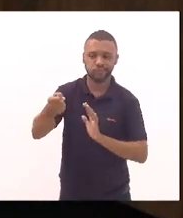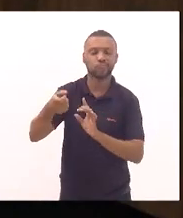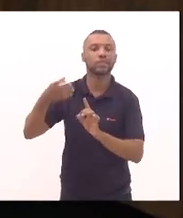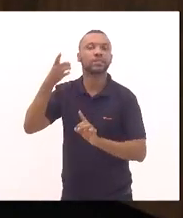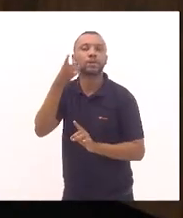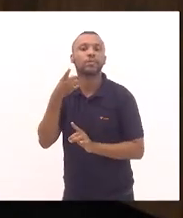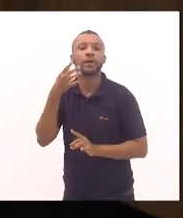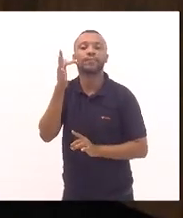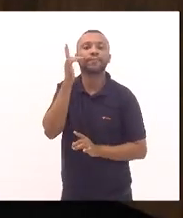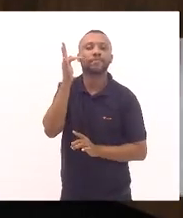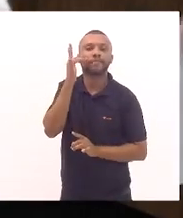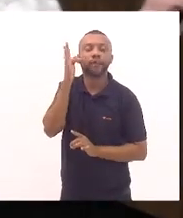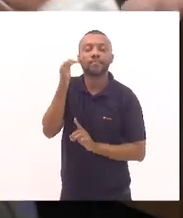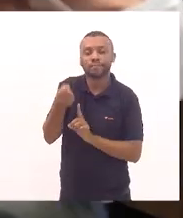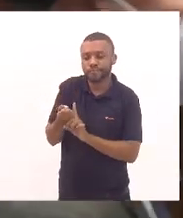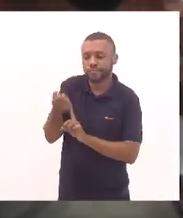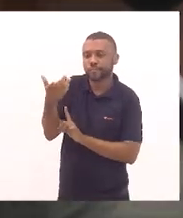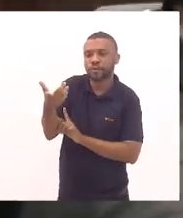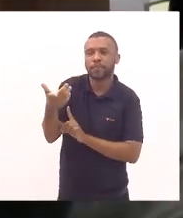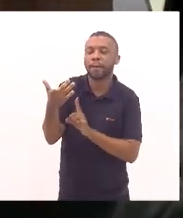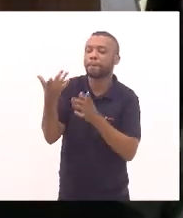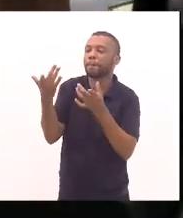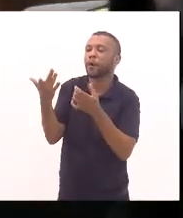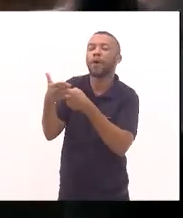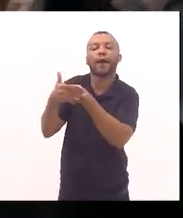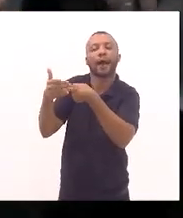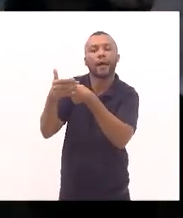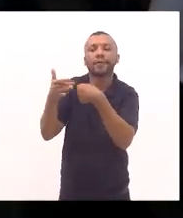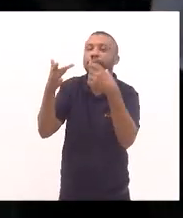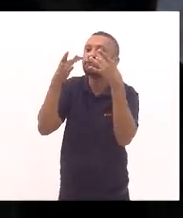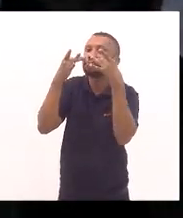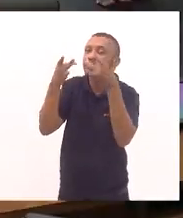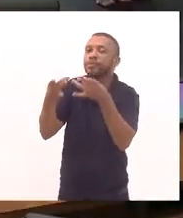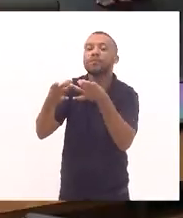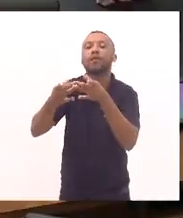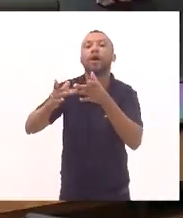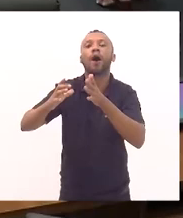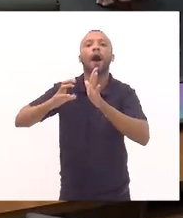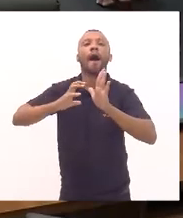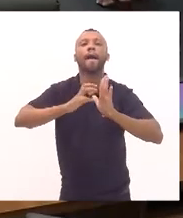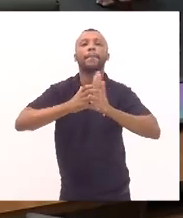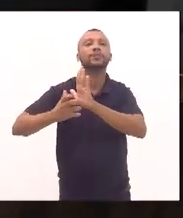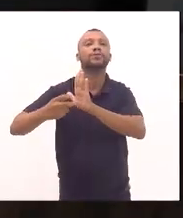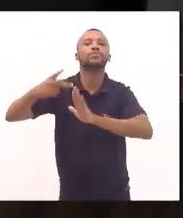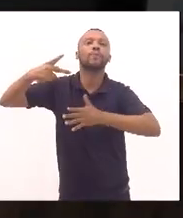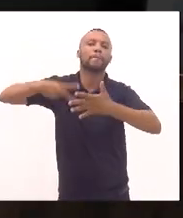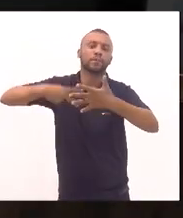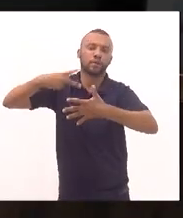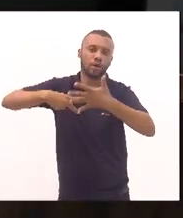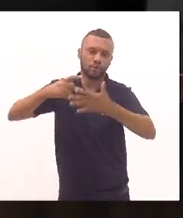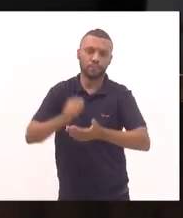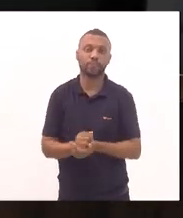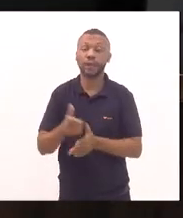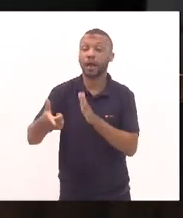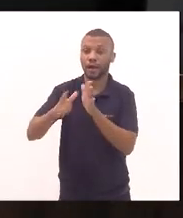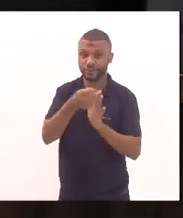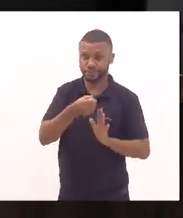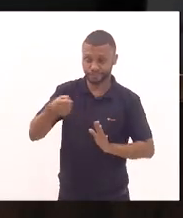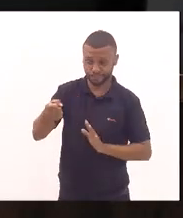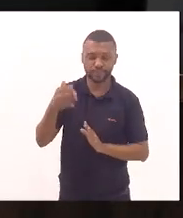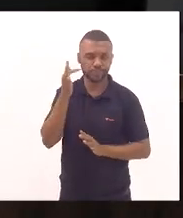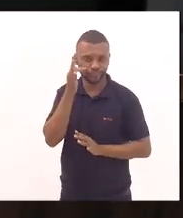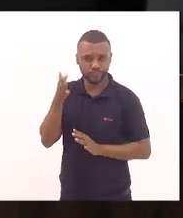Sarifini, externando aqui meu apreço à bancada do PSOL. Eu, antes de passar para o deputado Flávio